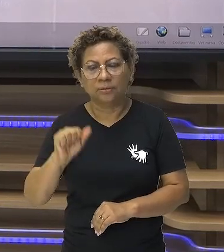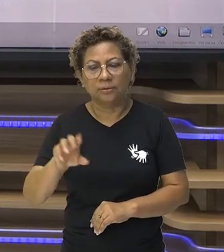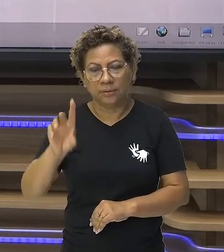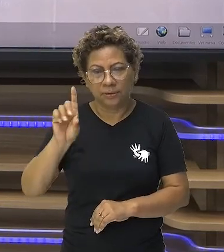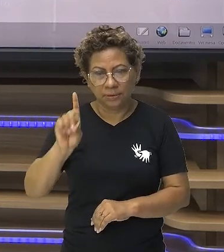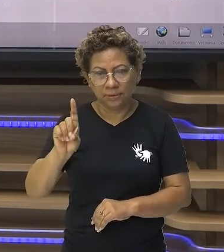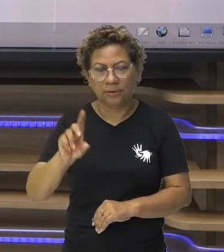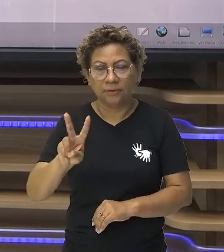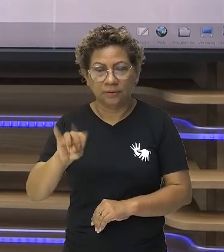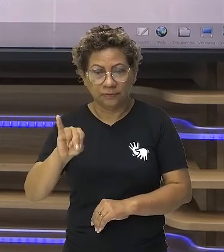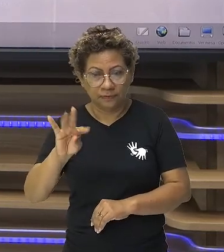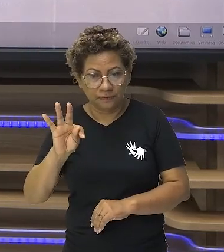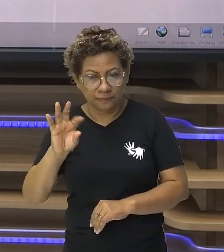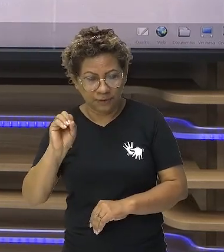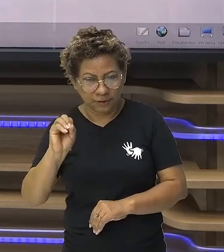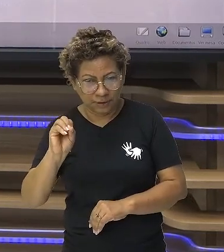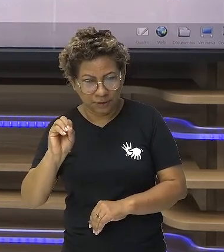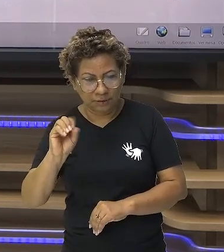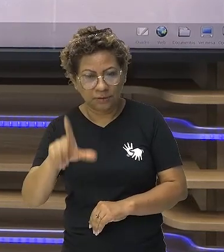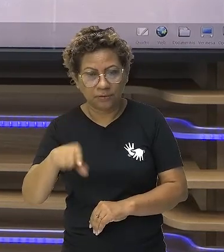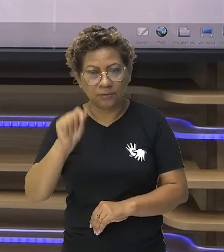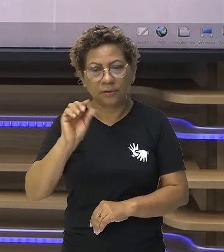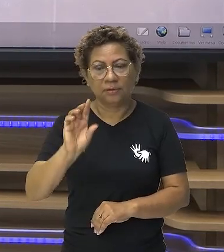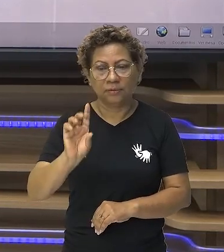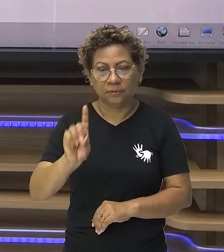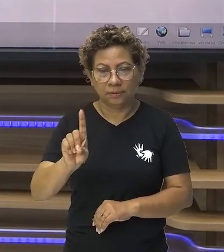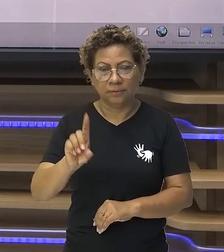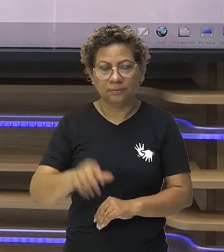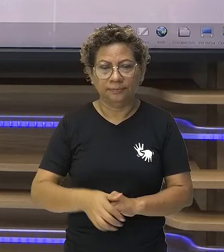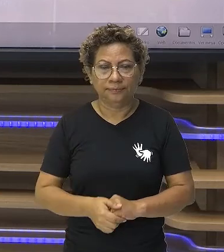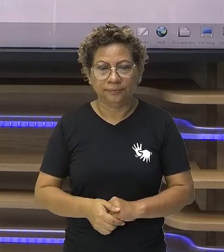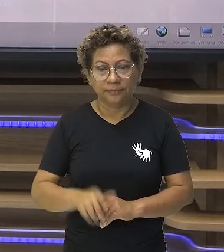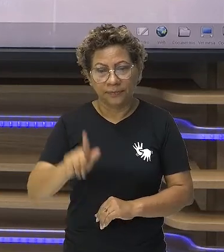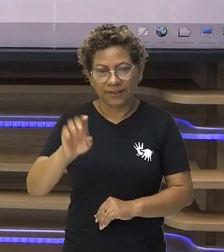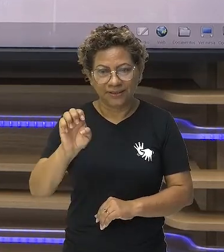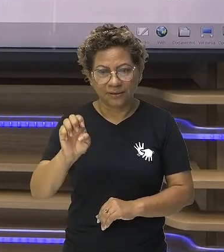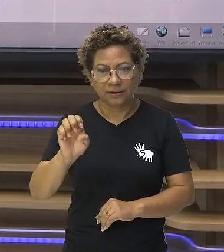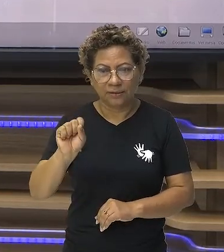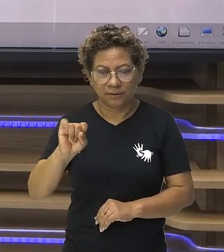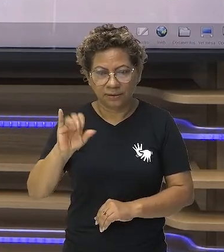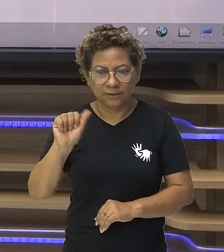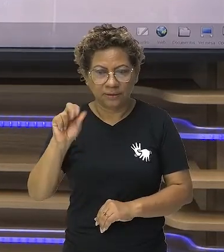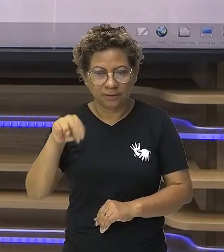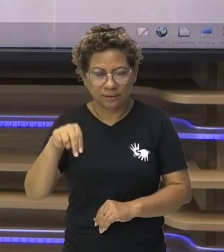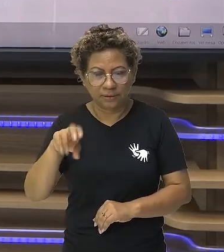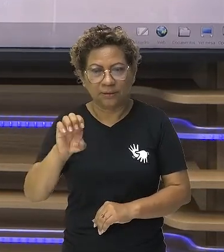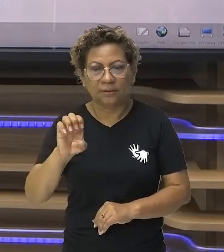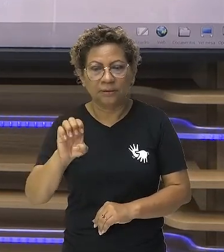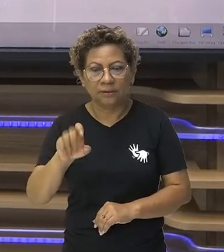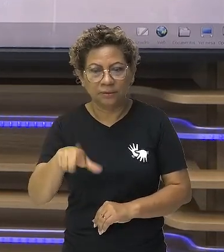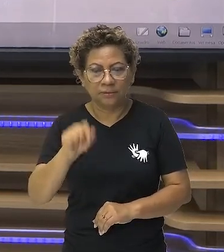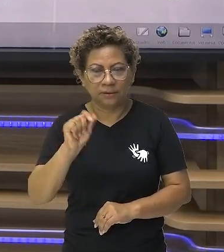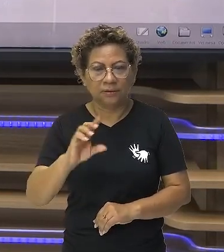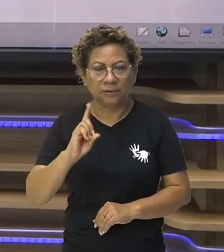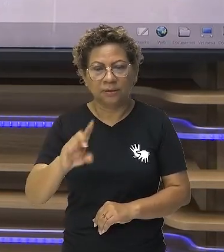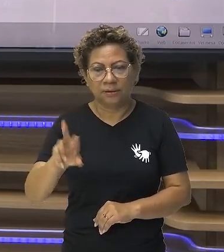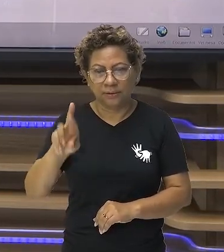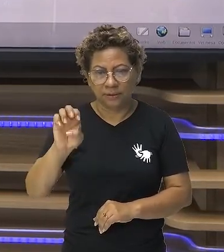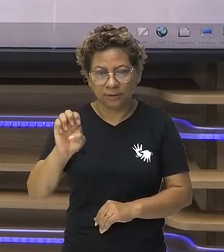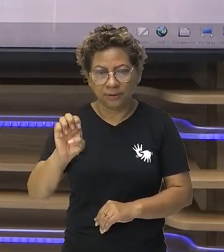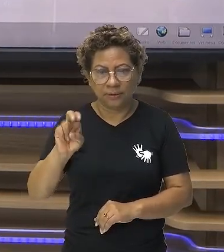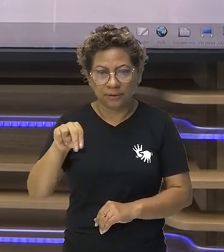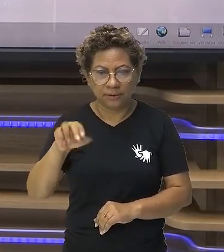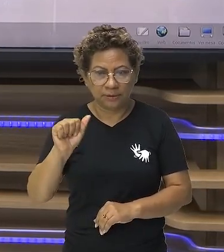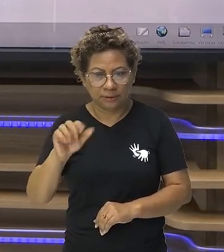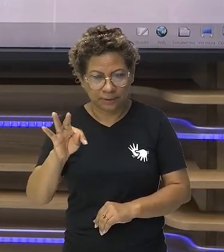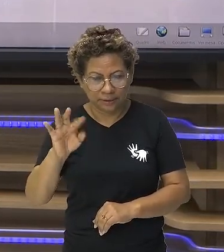Gabriel, letra D também. Geisiane, letra D. E a Renata, letra D.